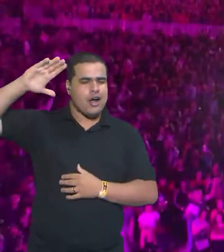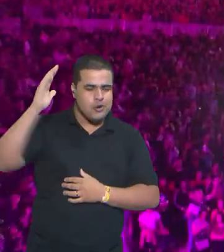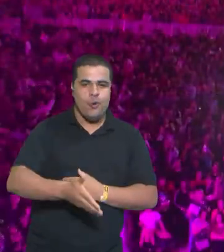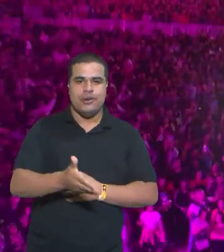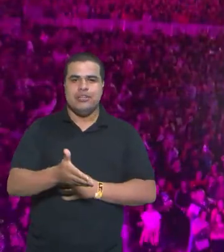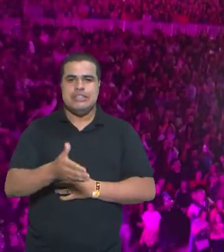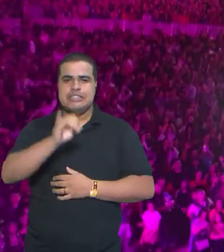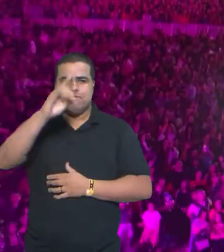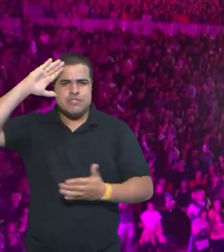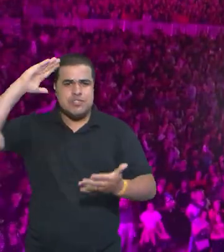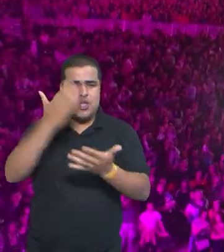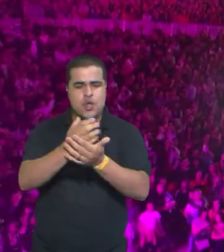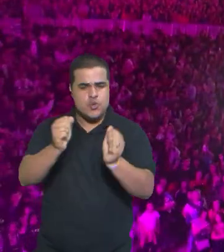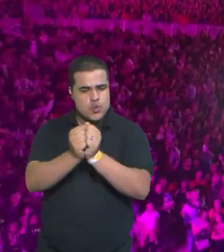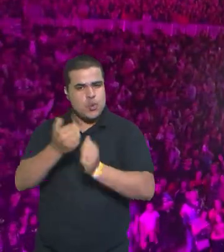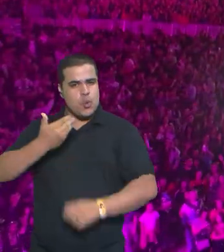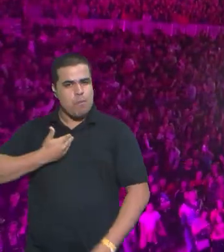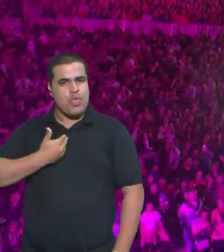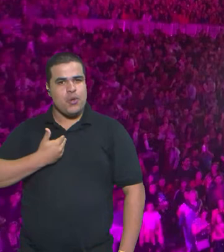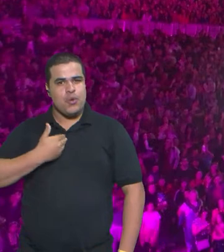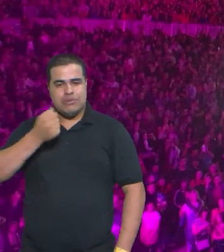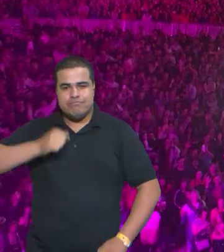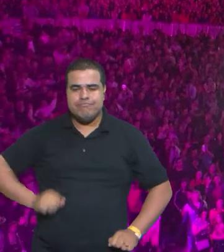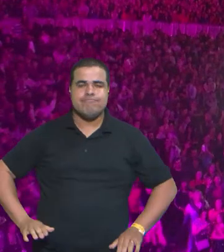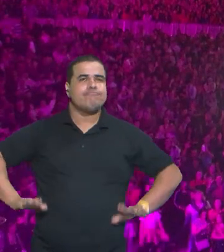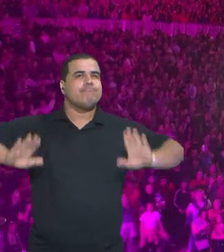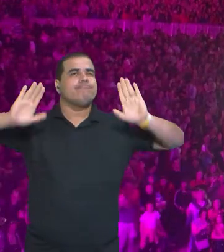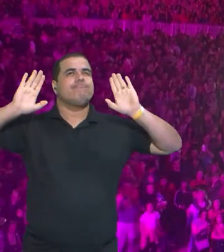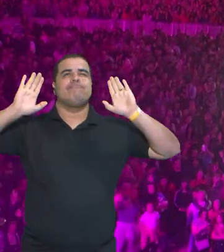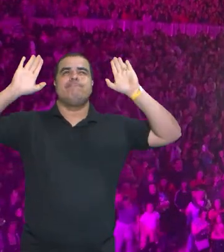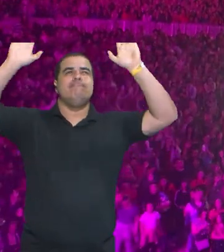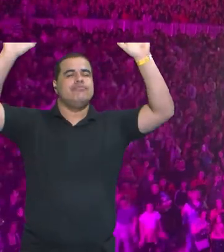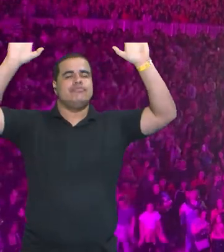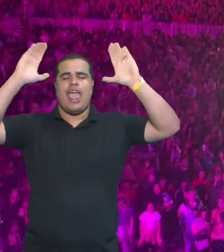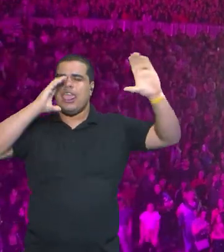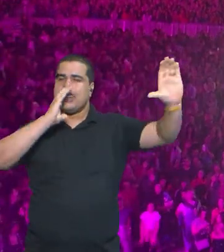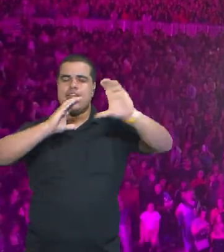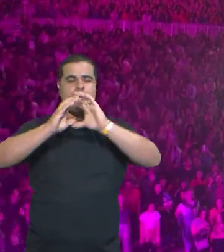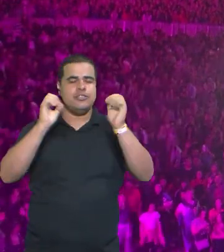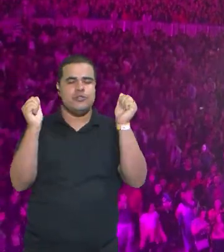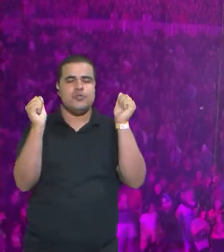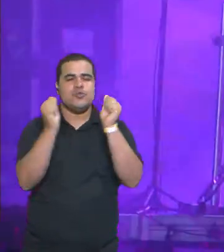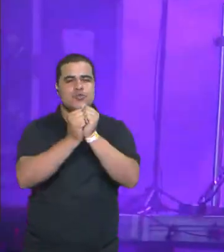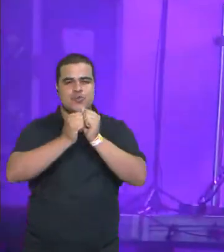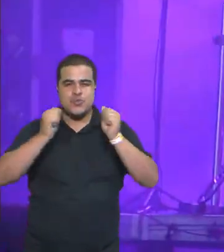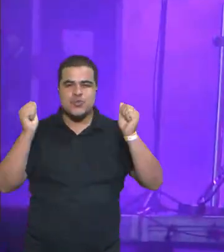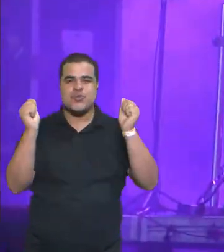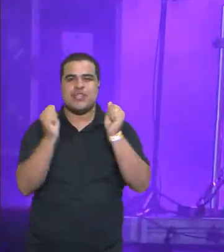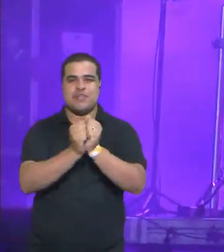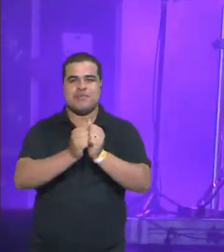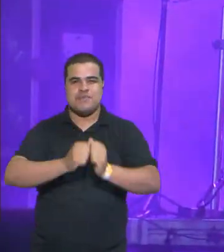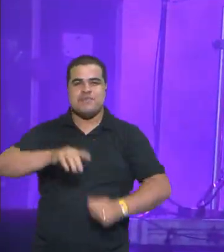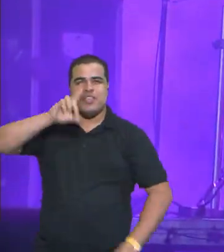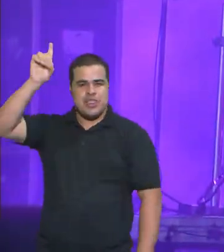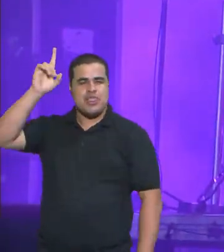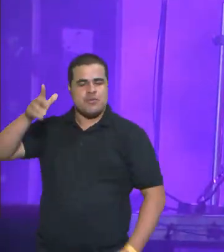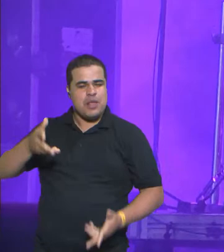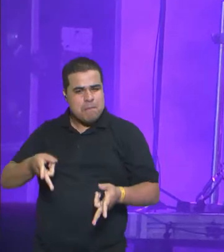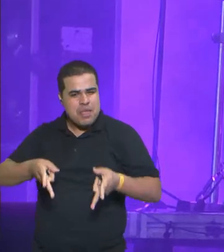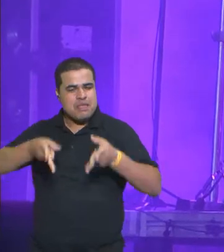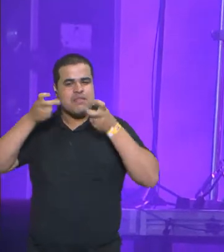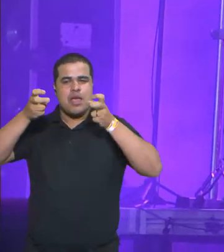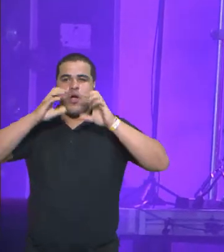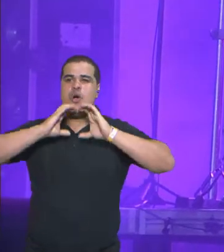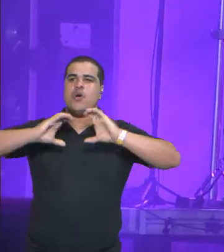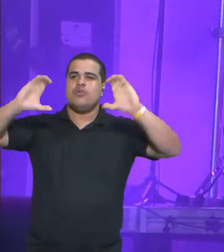mesmo se você crer junto comigo levante as suas mãos bem alto seu Deus o nosso Deus Ele ouviu